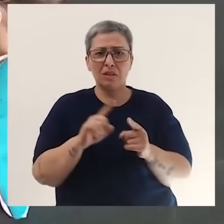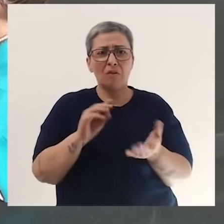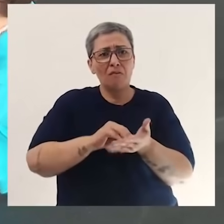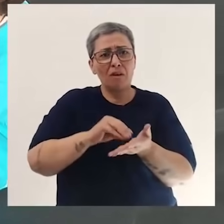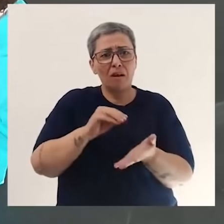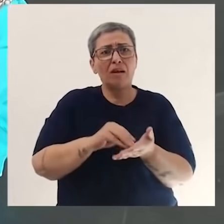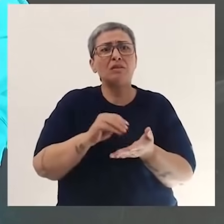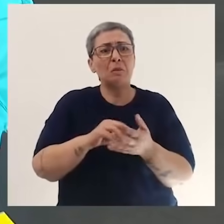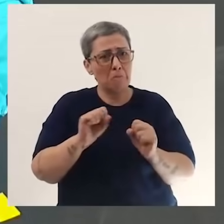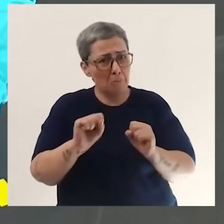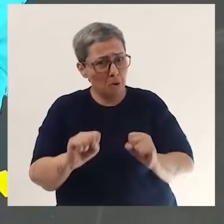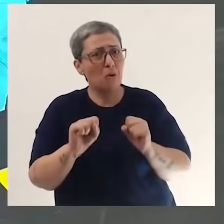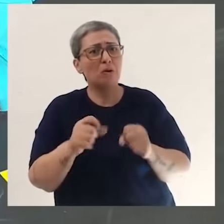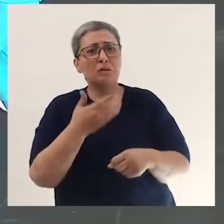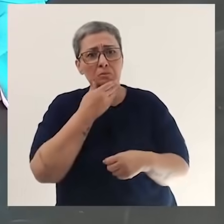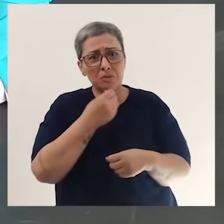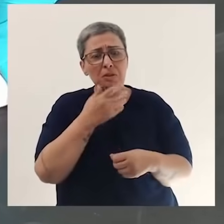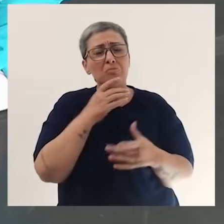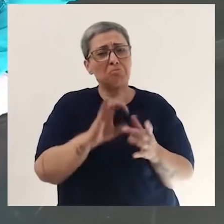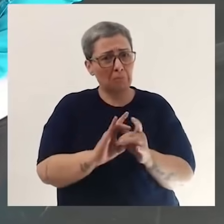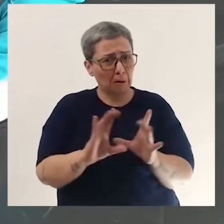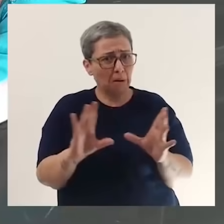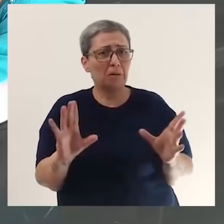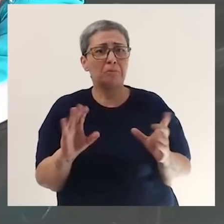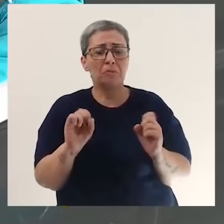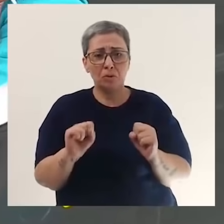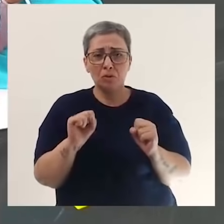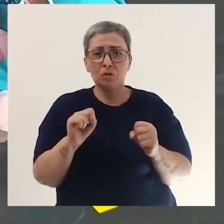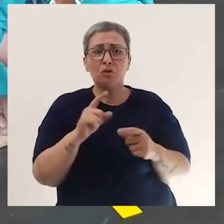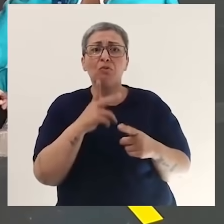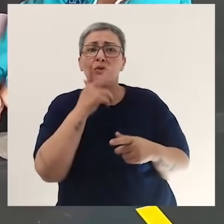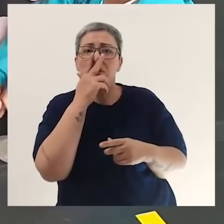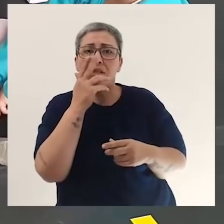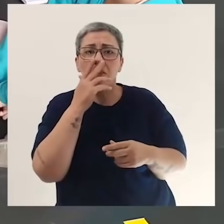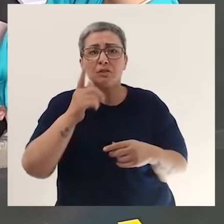ter menino? Pode? O que vocês acham?